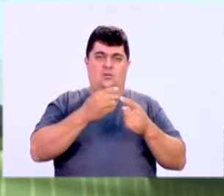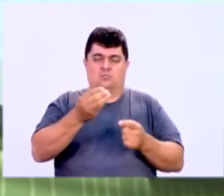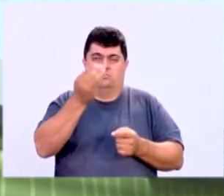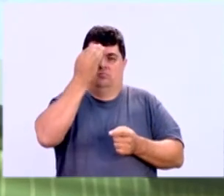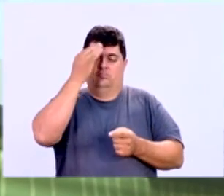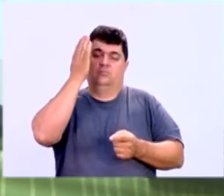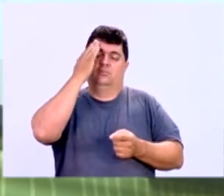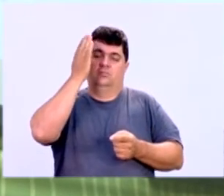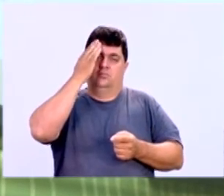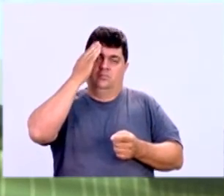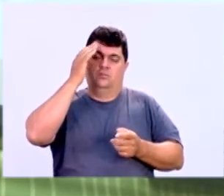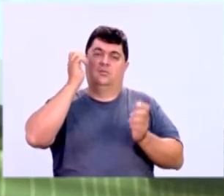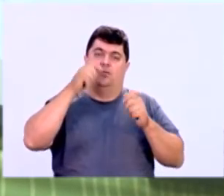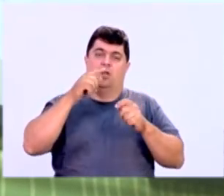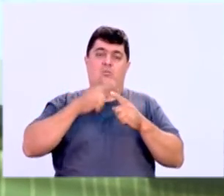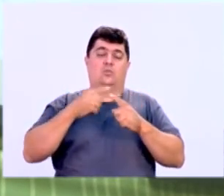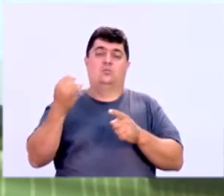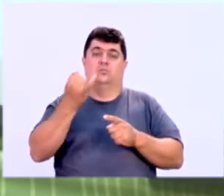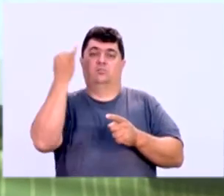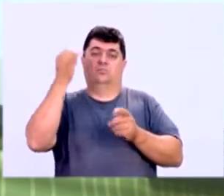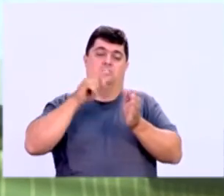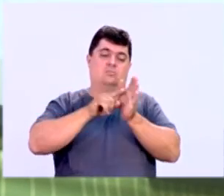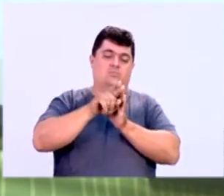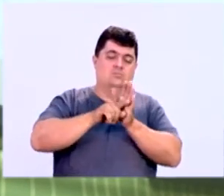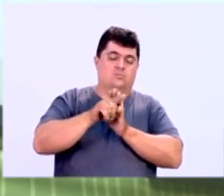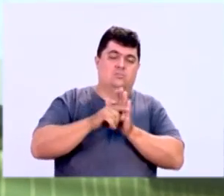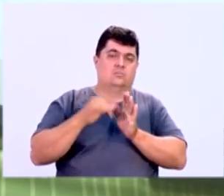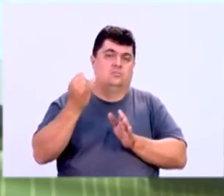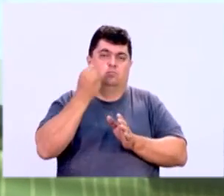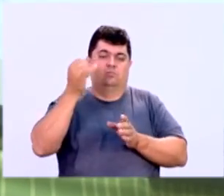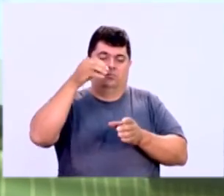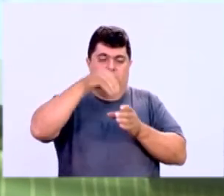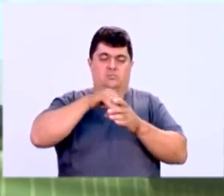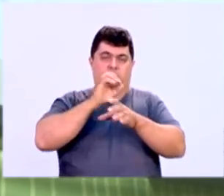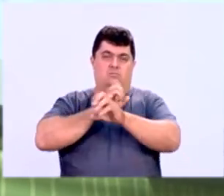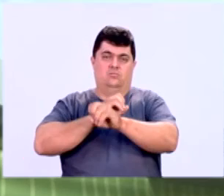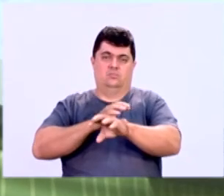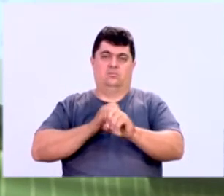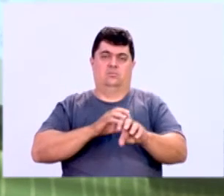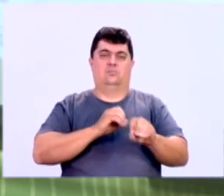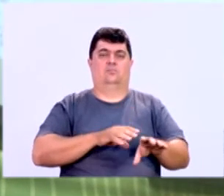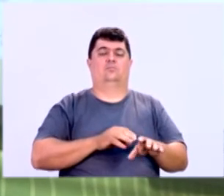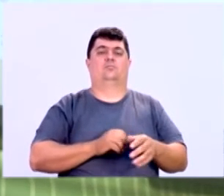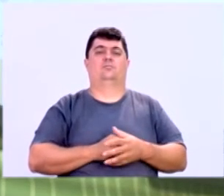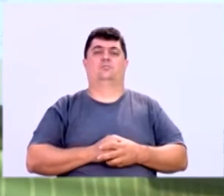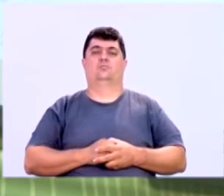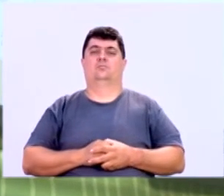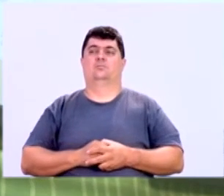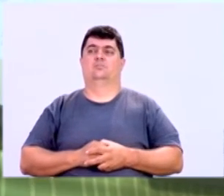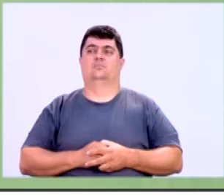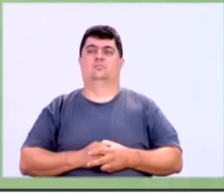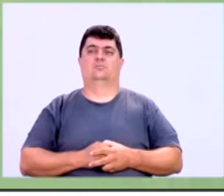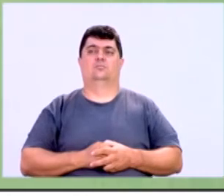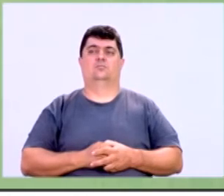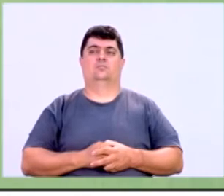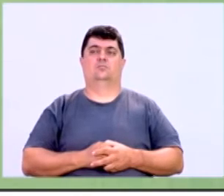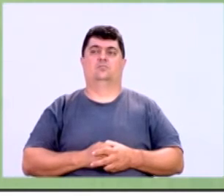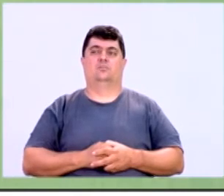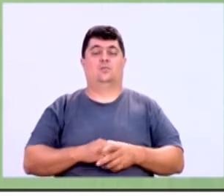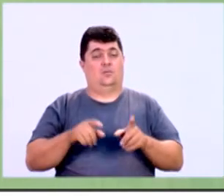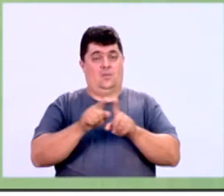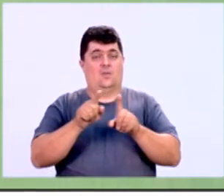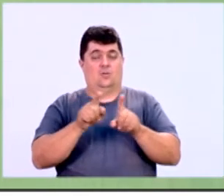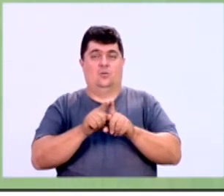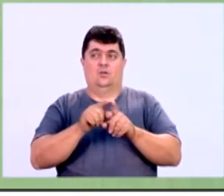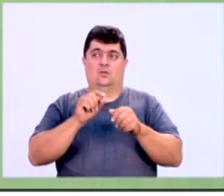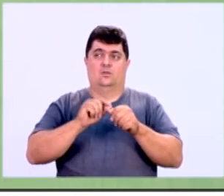entenderem e compreender a importância do processo da pesquisa para o conhecimento dentro da sala de aula, tá? E peço que